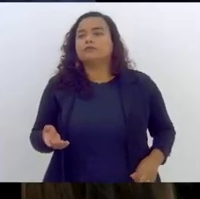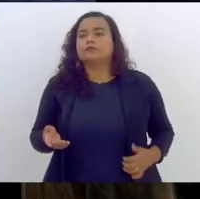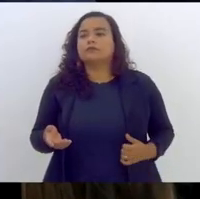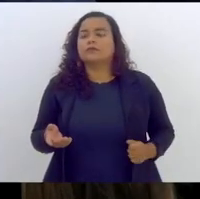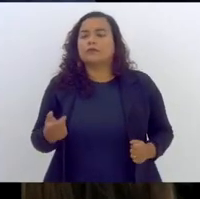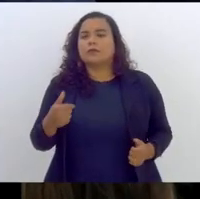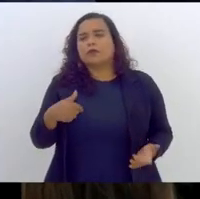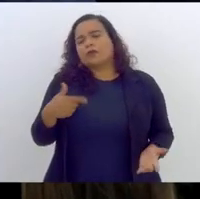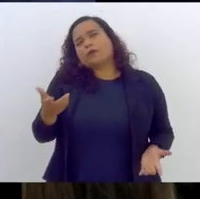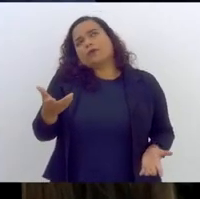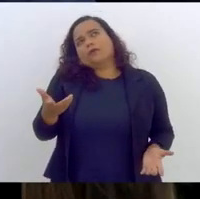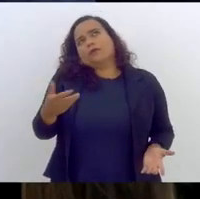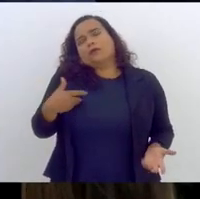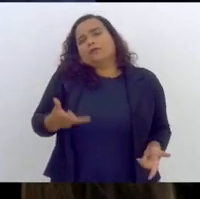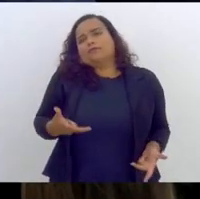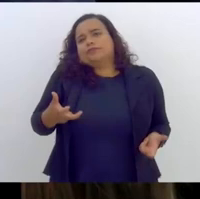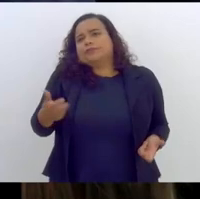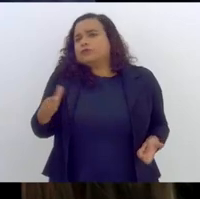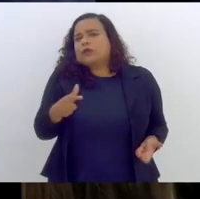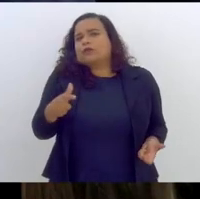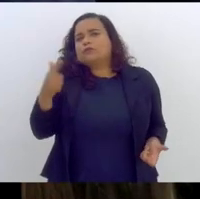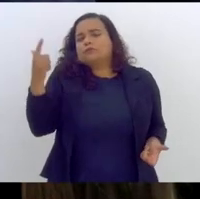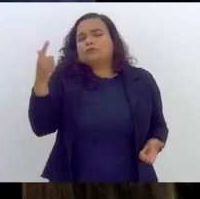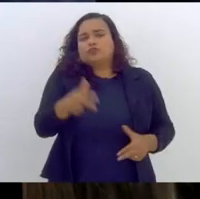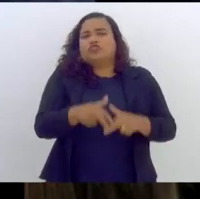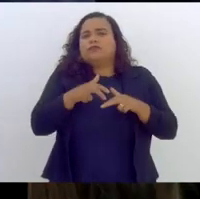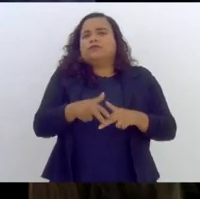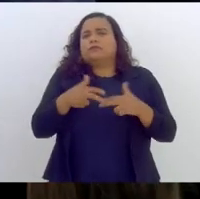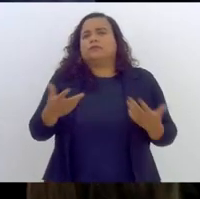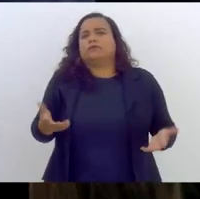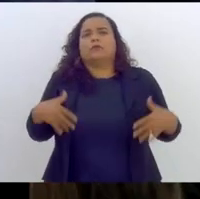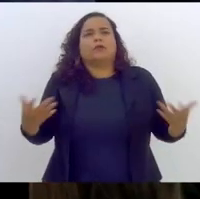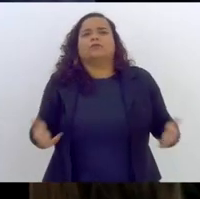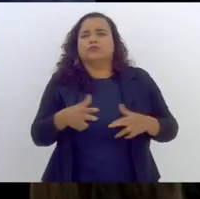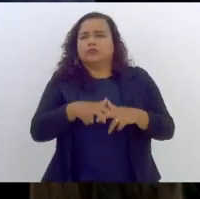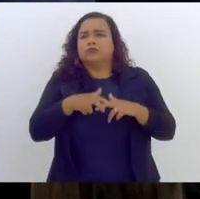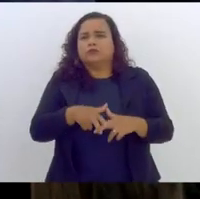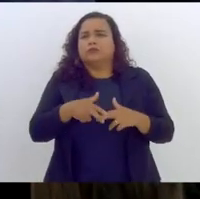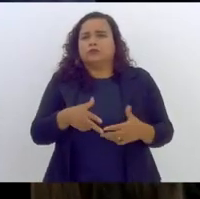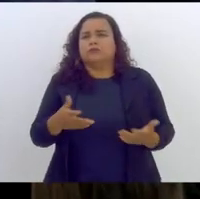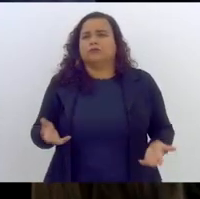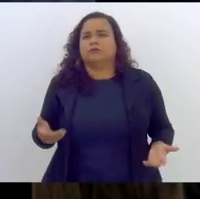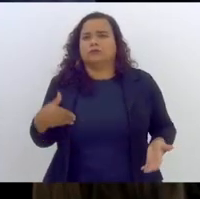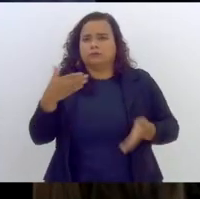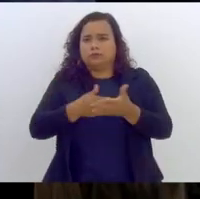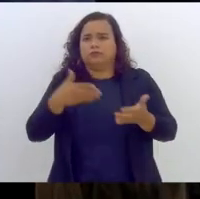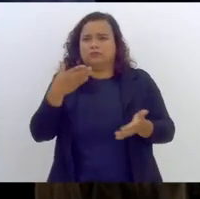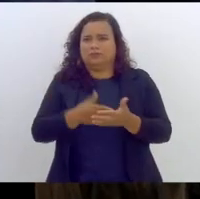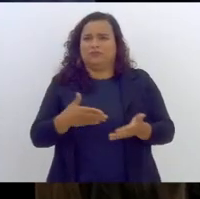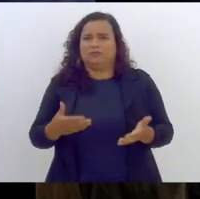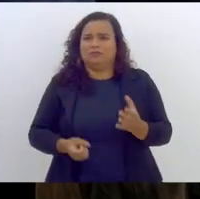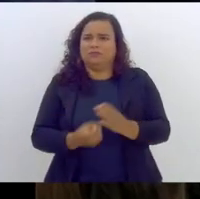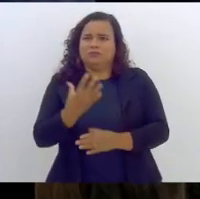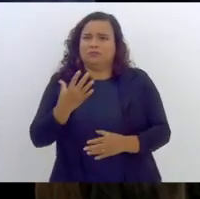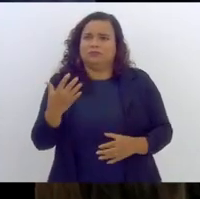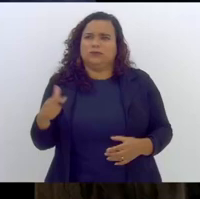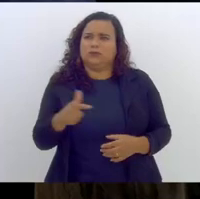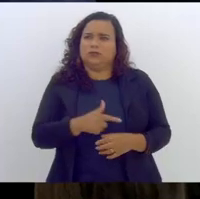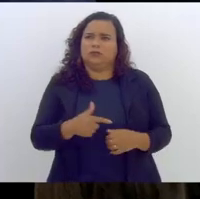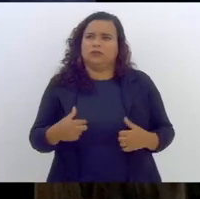eu não vejo Sinceramente eu não vejo porque criar entraves que não existem para nossa